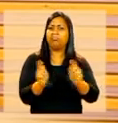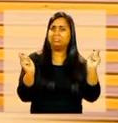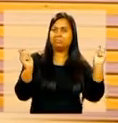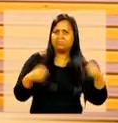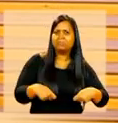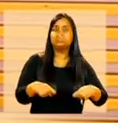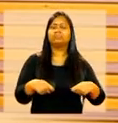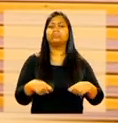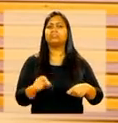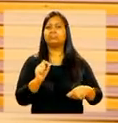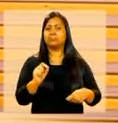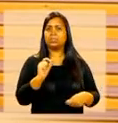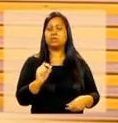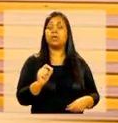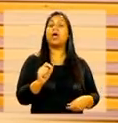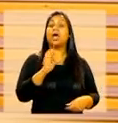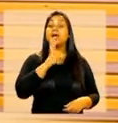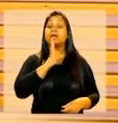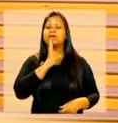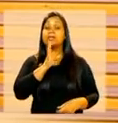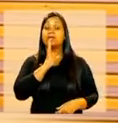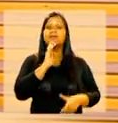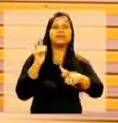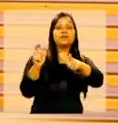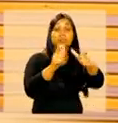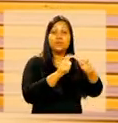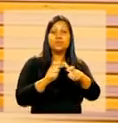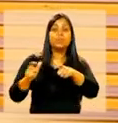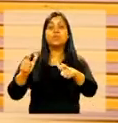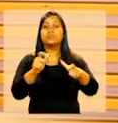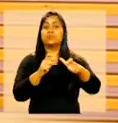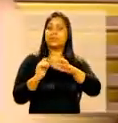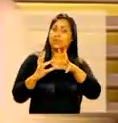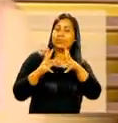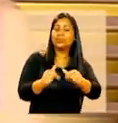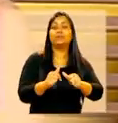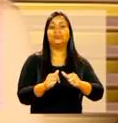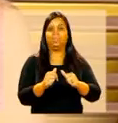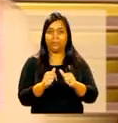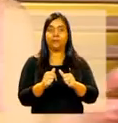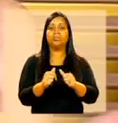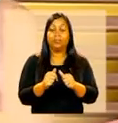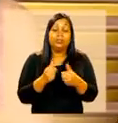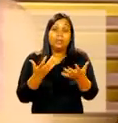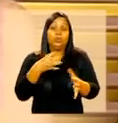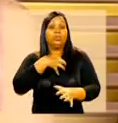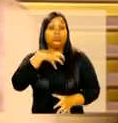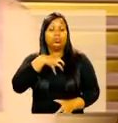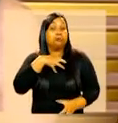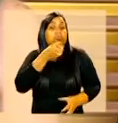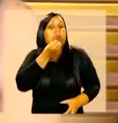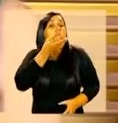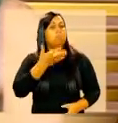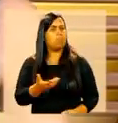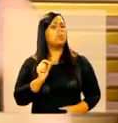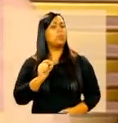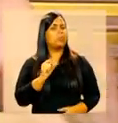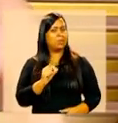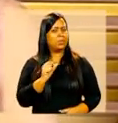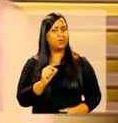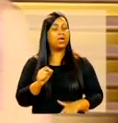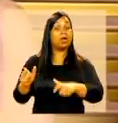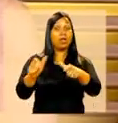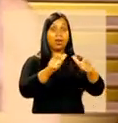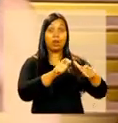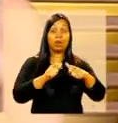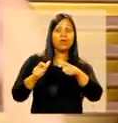possível, dá para viajar, conhecer outros lugares, não só o basicão? Com certeza, ela tem um estilo fantástico, né, de